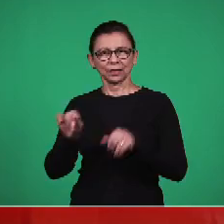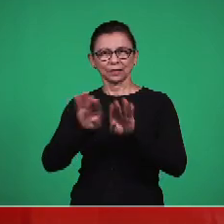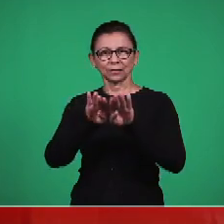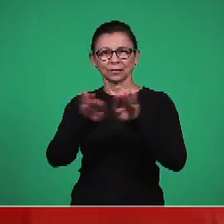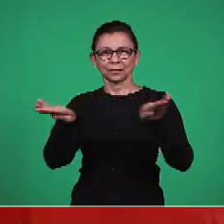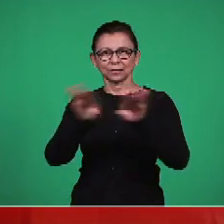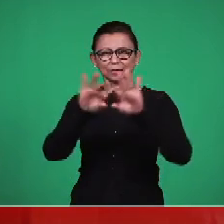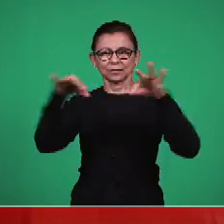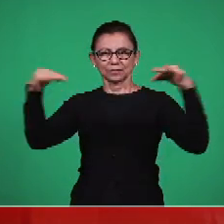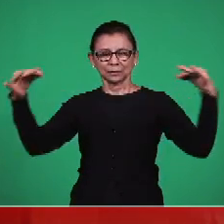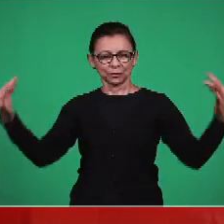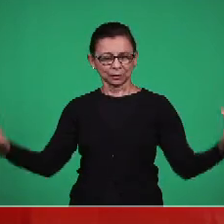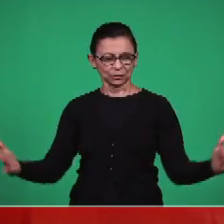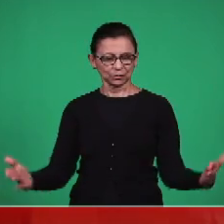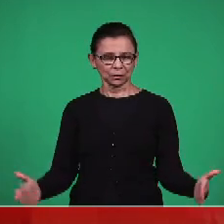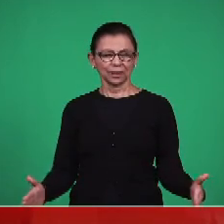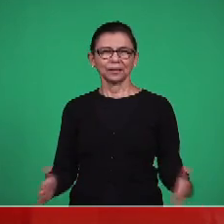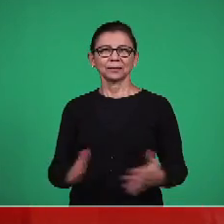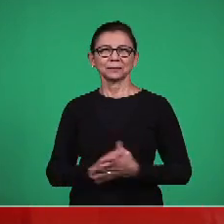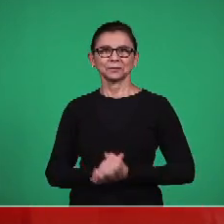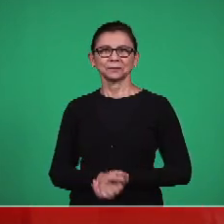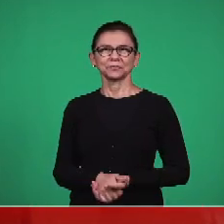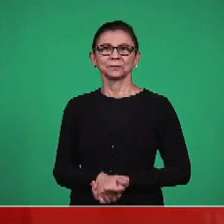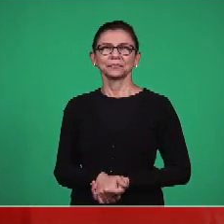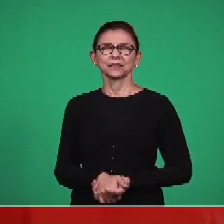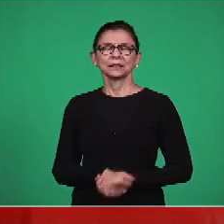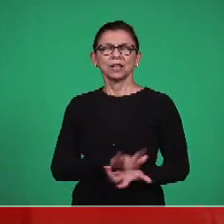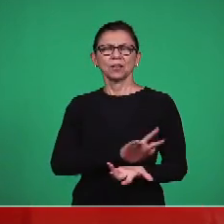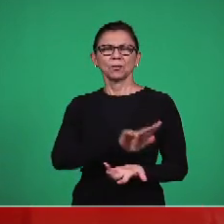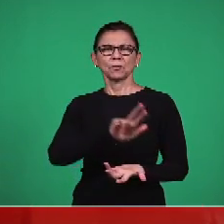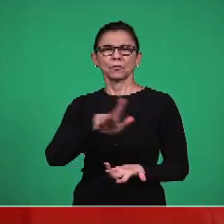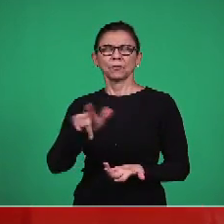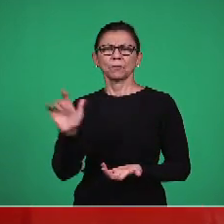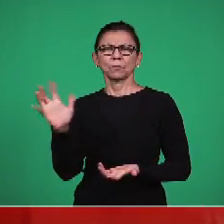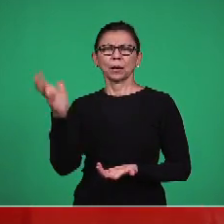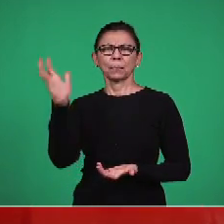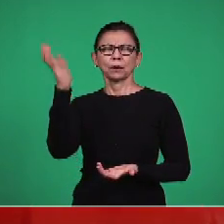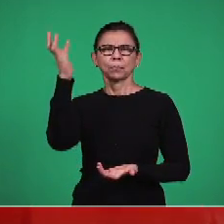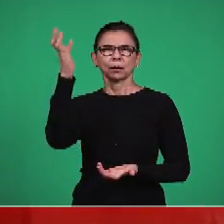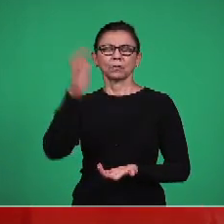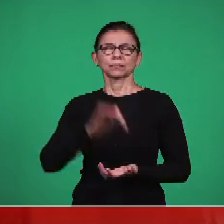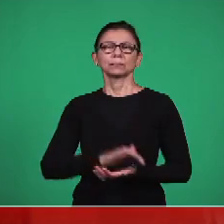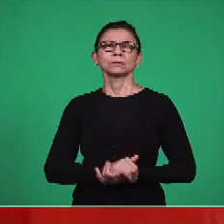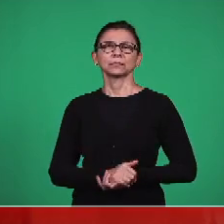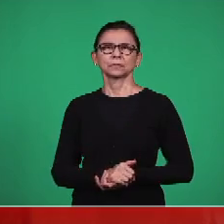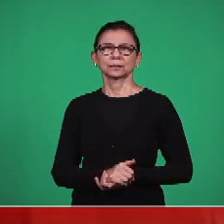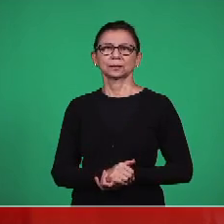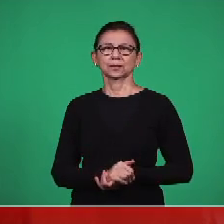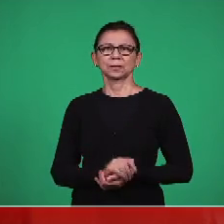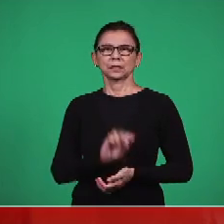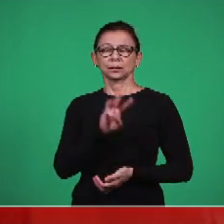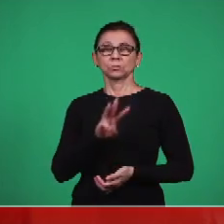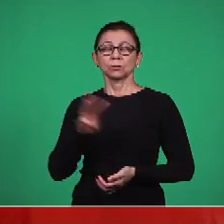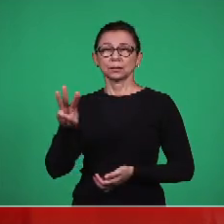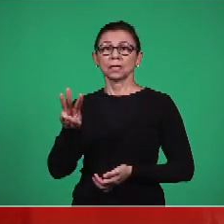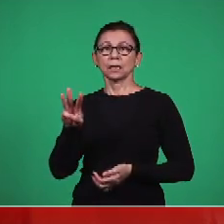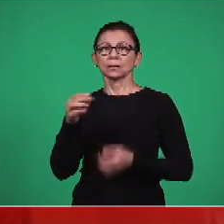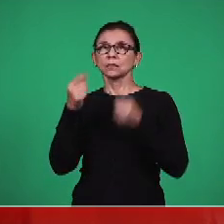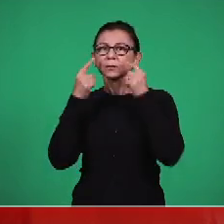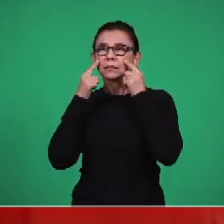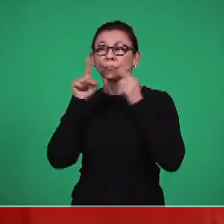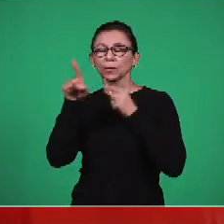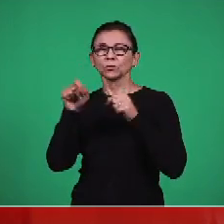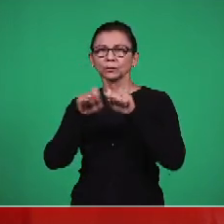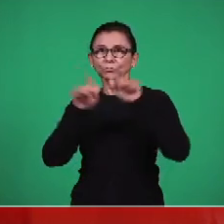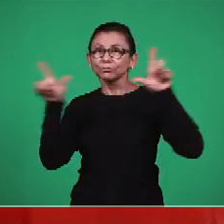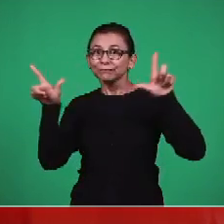nossas irmãs ali. E temos muitos outros eventos que são publicados na Rádio Manaim que poderão ser vistos pelos nossos